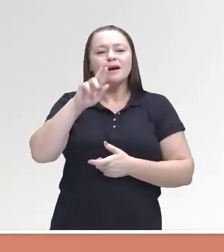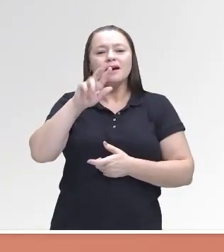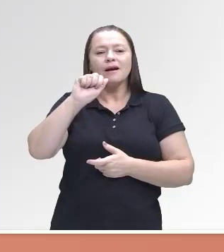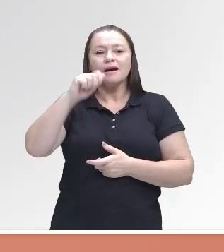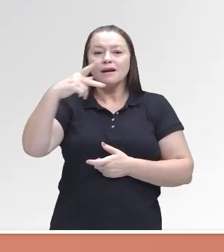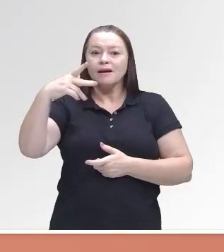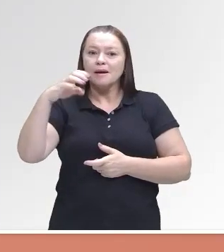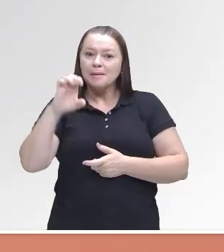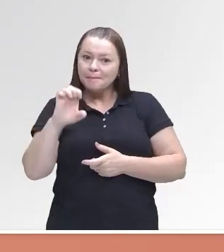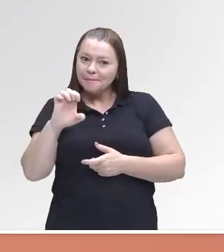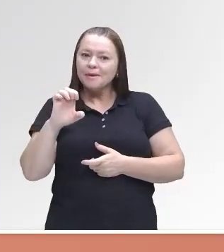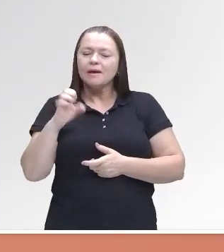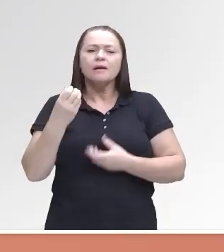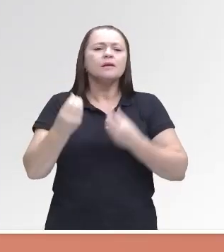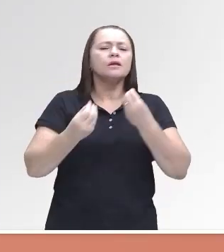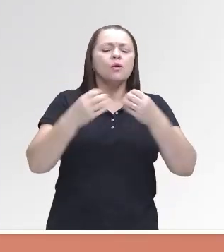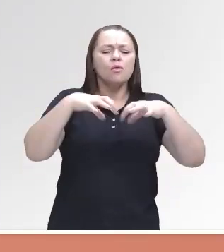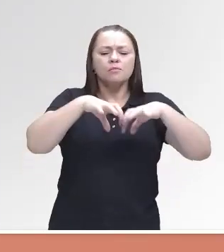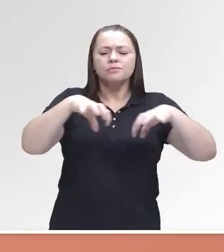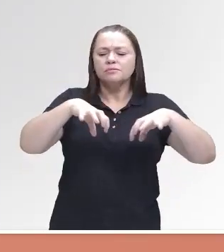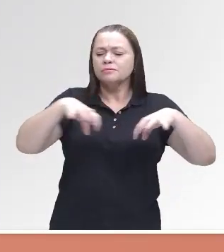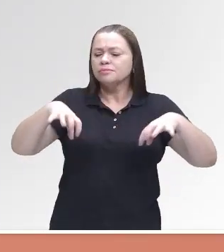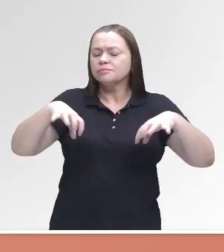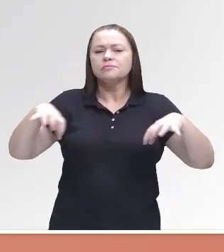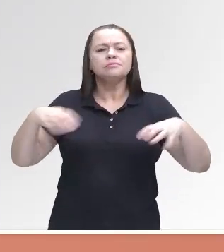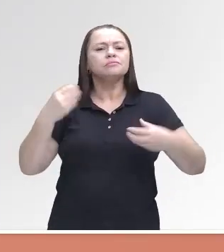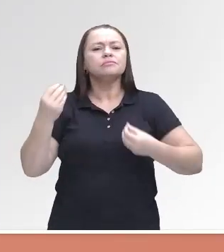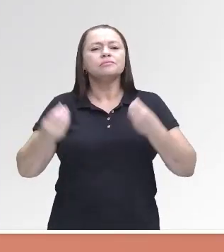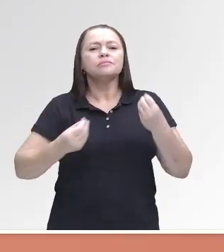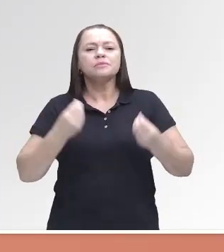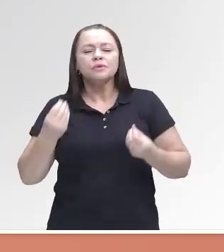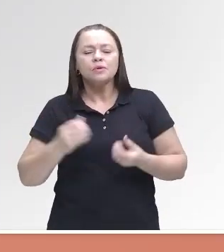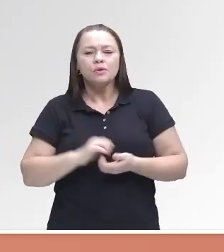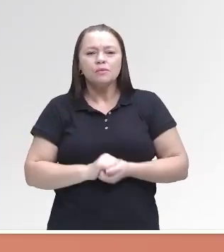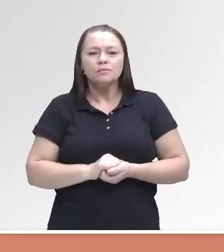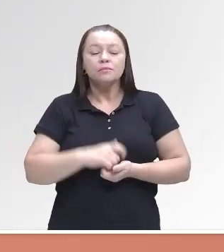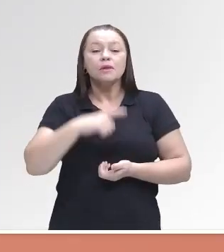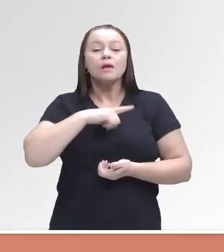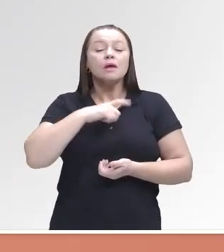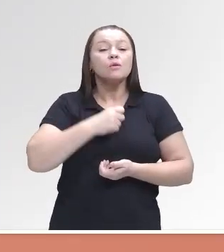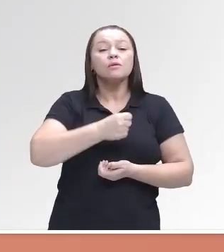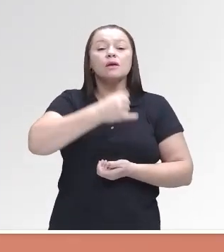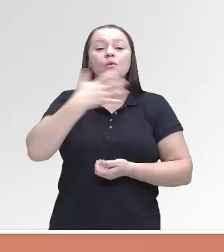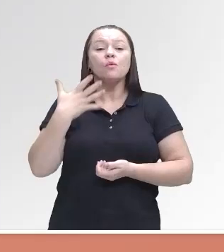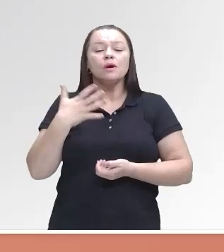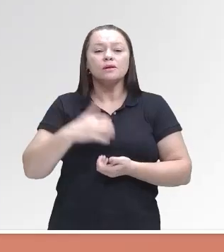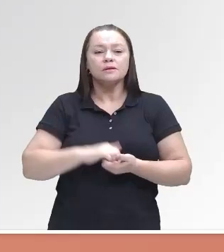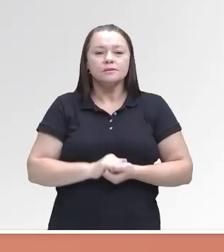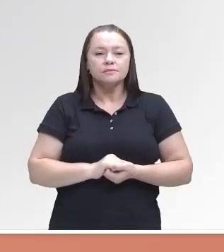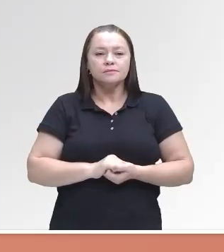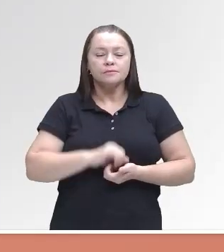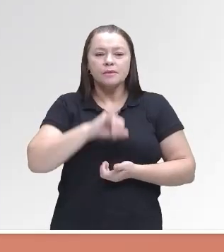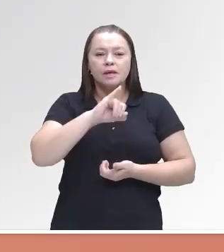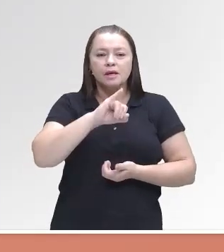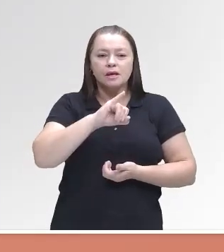igarapé. E na separação silábica dessa palavra eu tenho quantas sílabas?